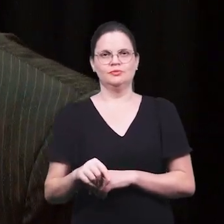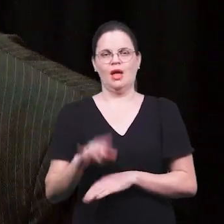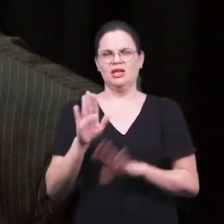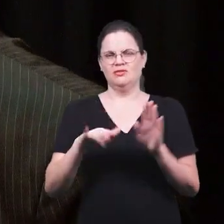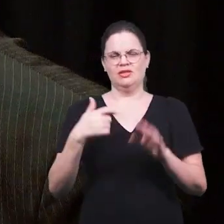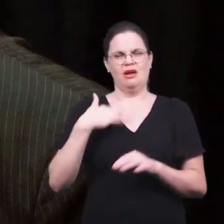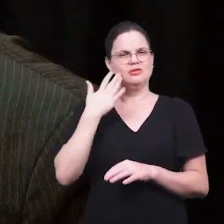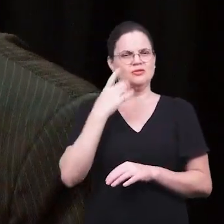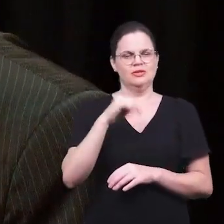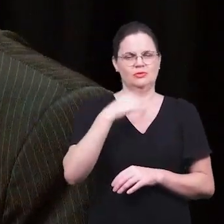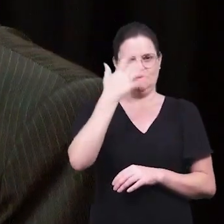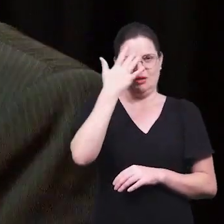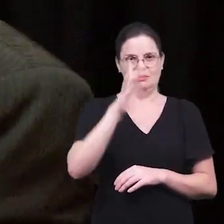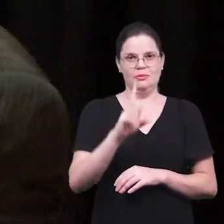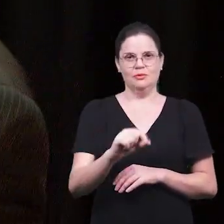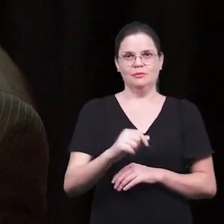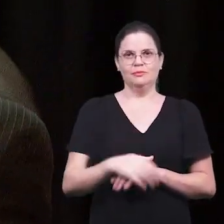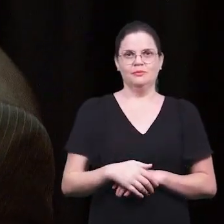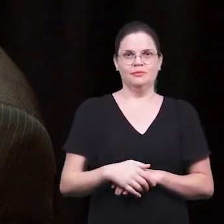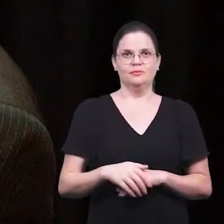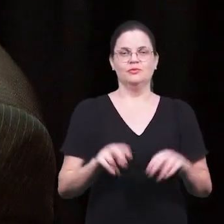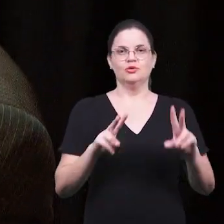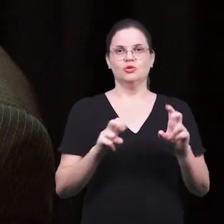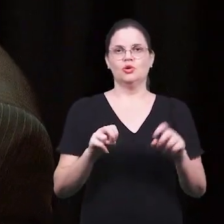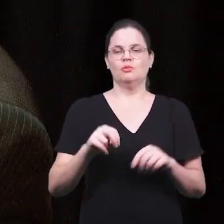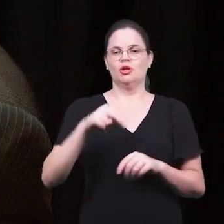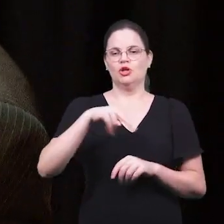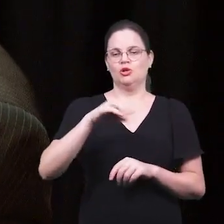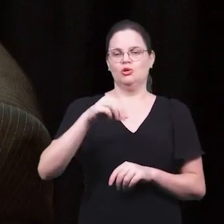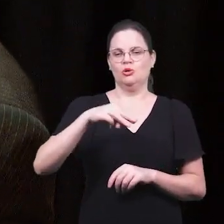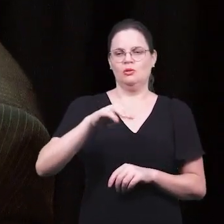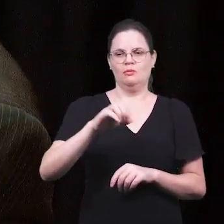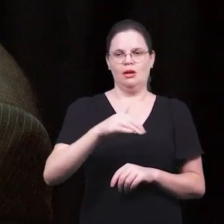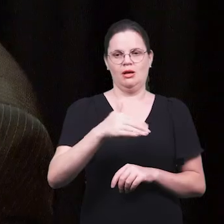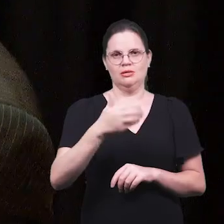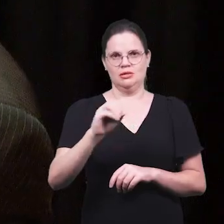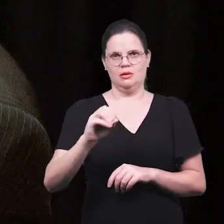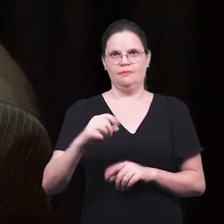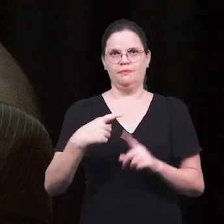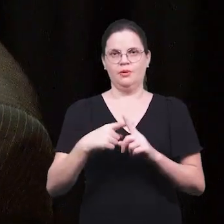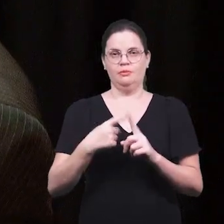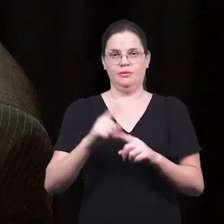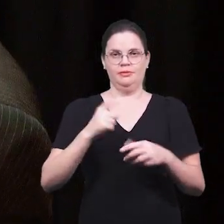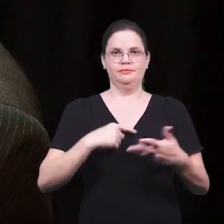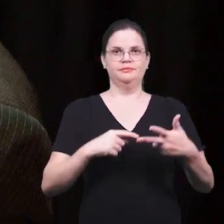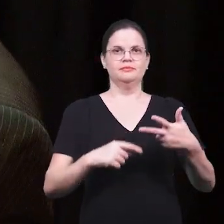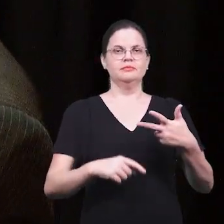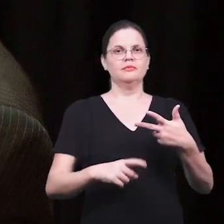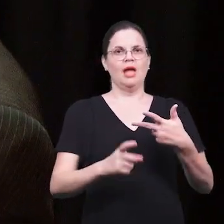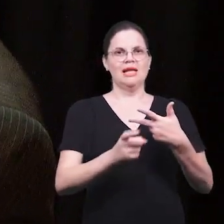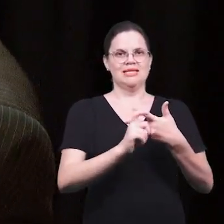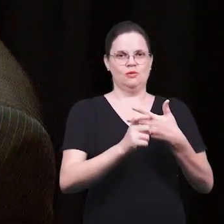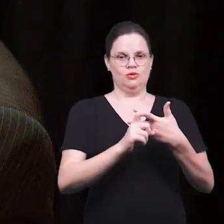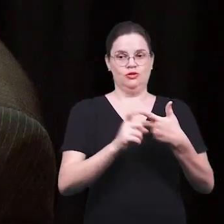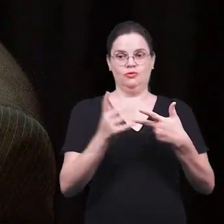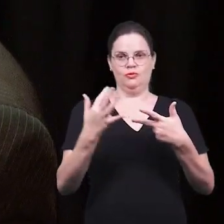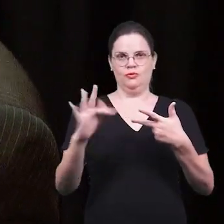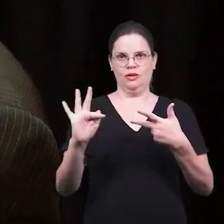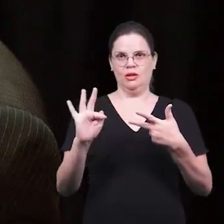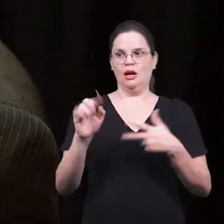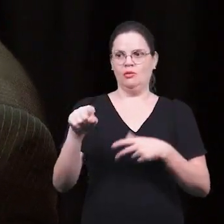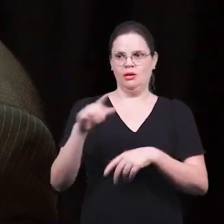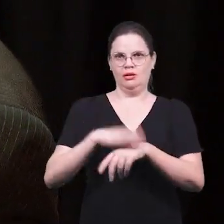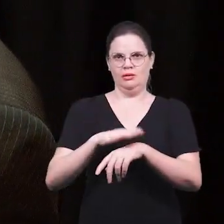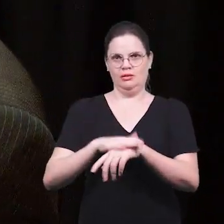nossos espectadores, que é a questão da nomeação. Então, quando um órgão do Executivo Federal especial,